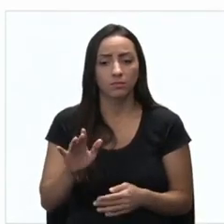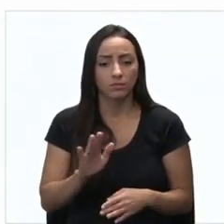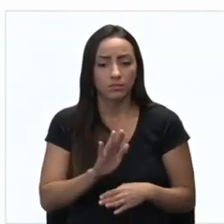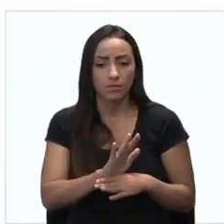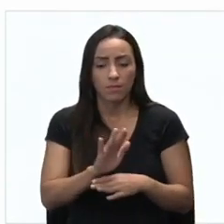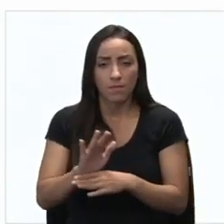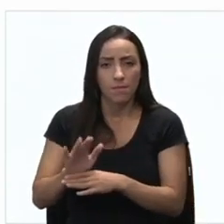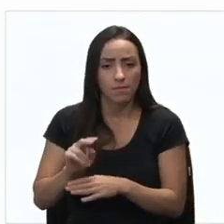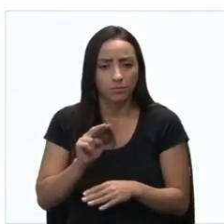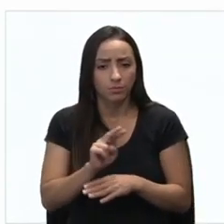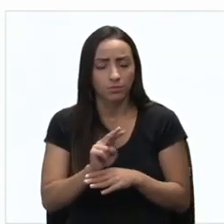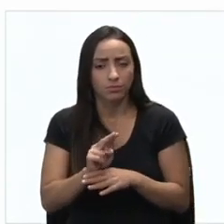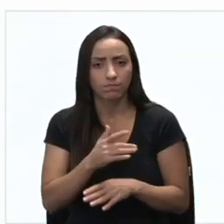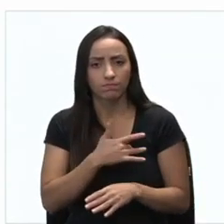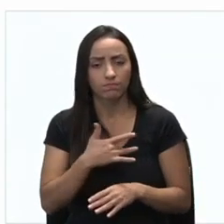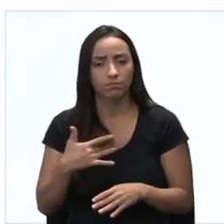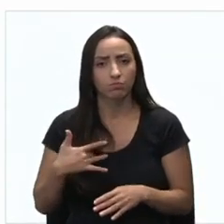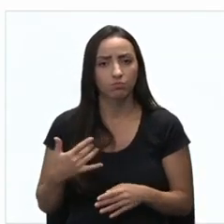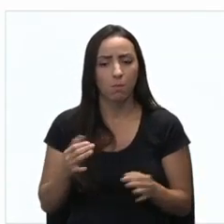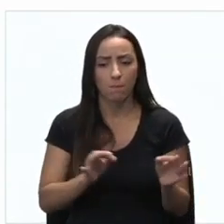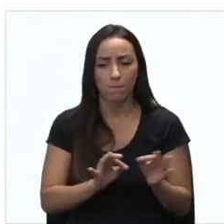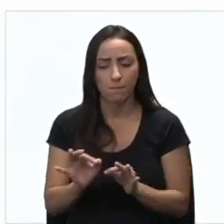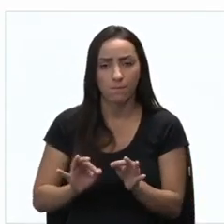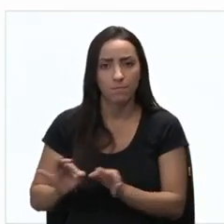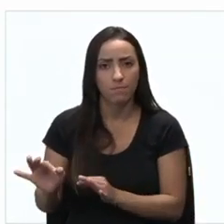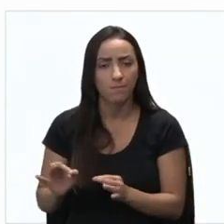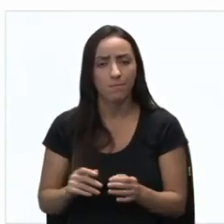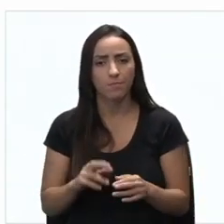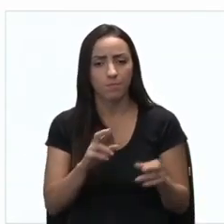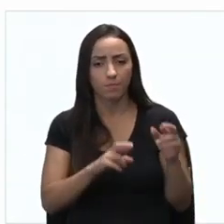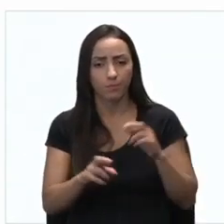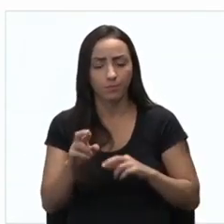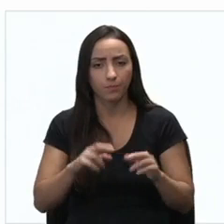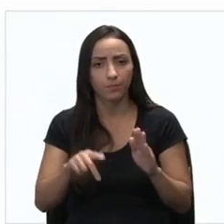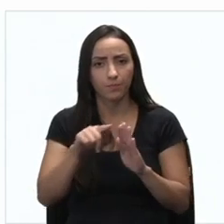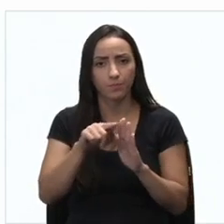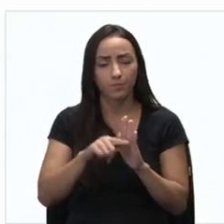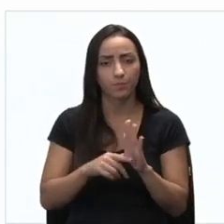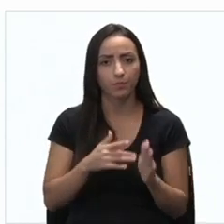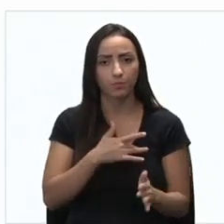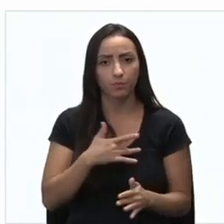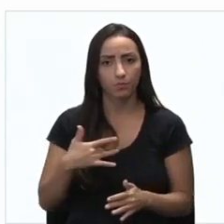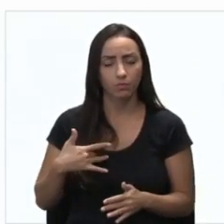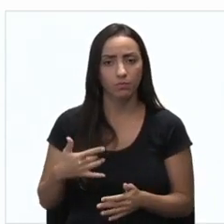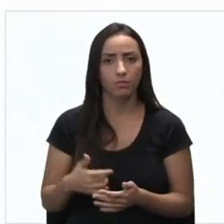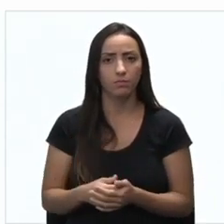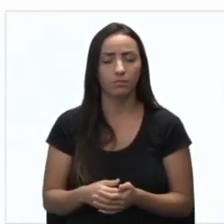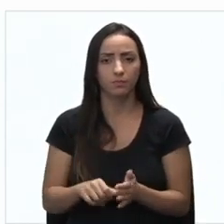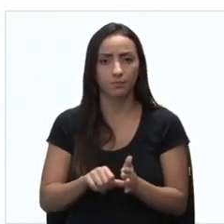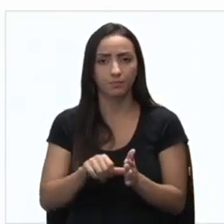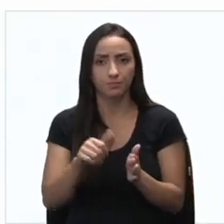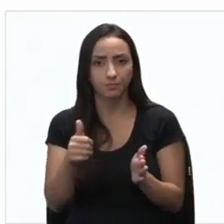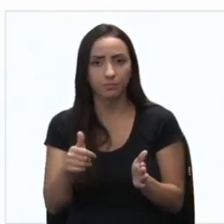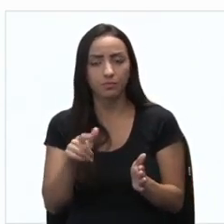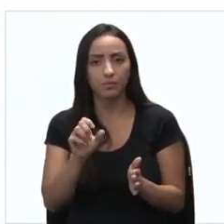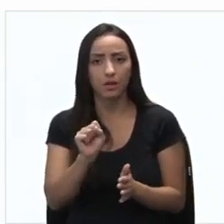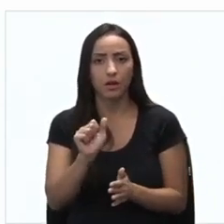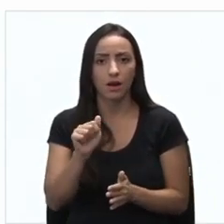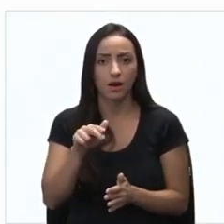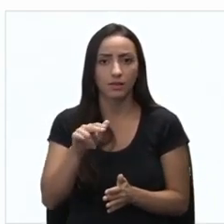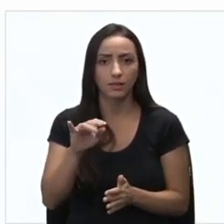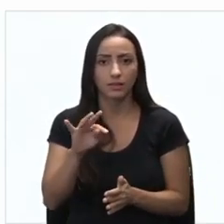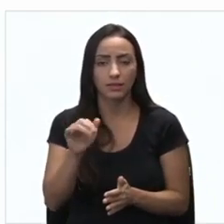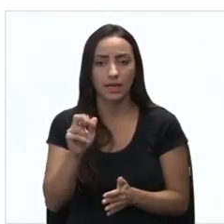coletivas de proteção da saúde, planejamento, avaliação de programas de saúde. Então, o primeiro cargo foi de sanitarista com